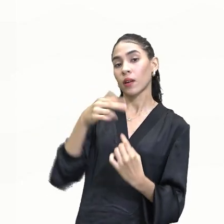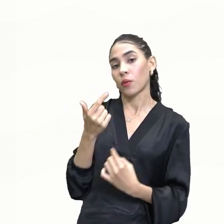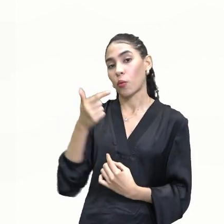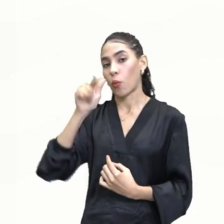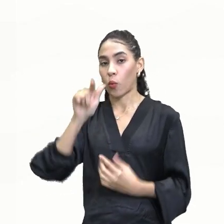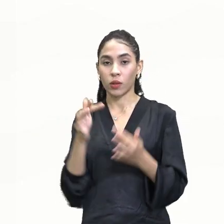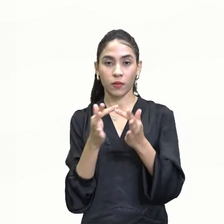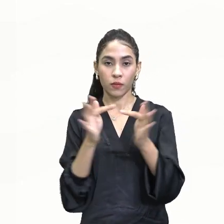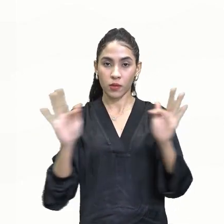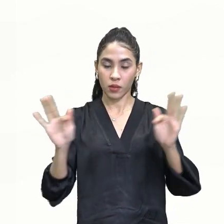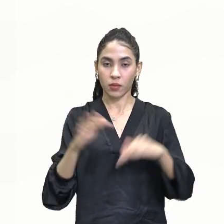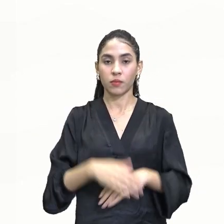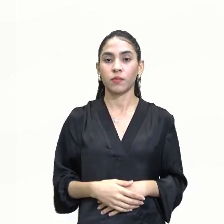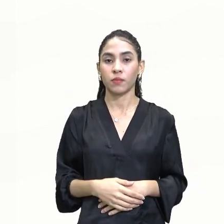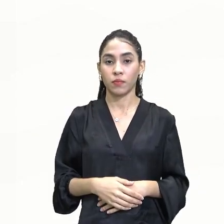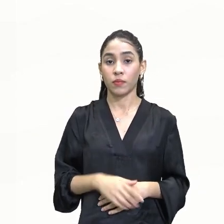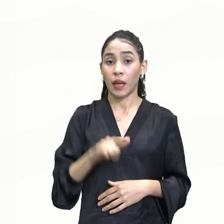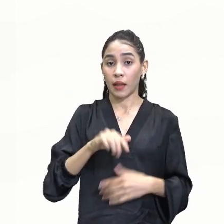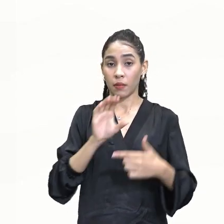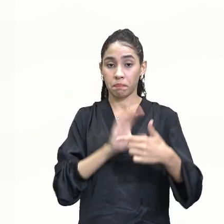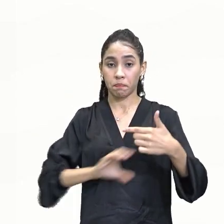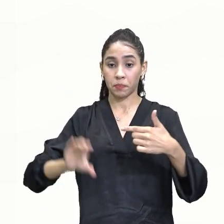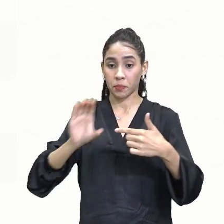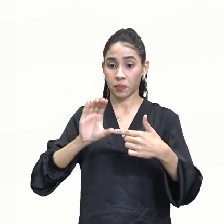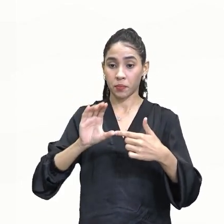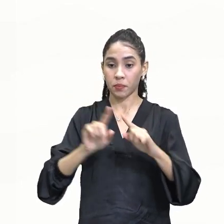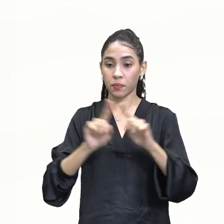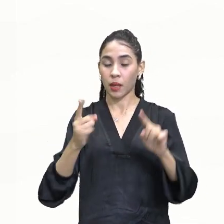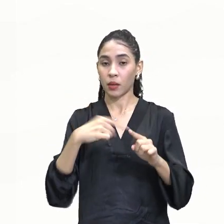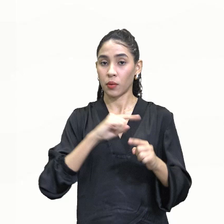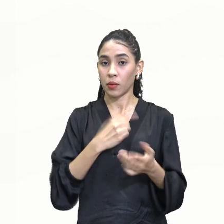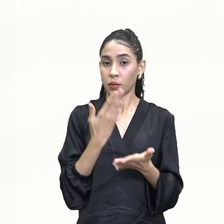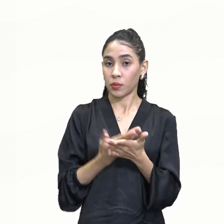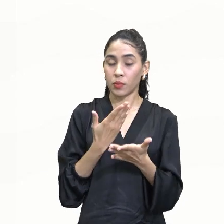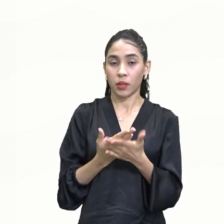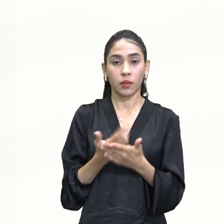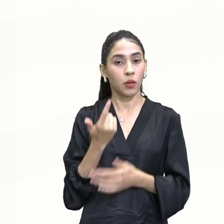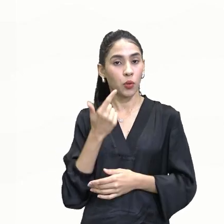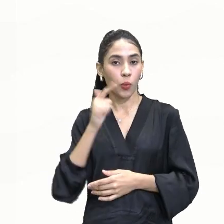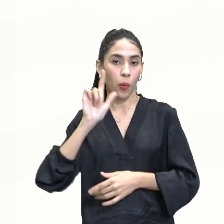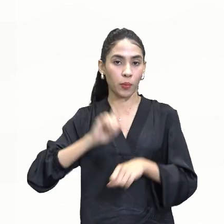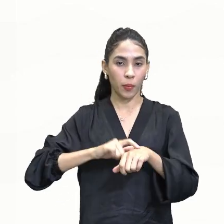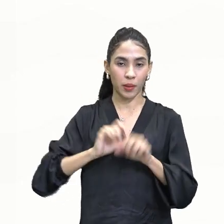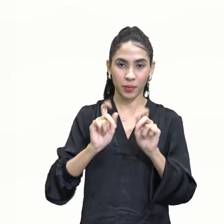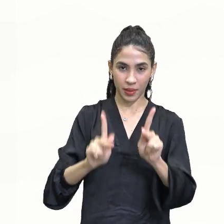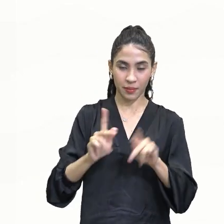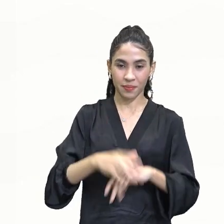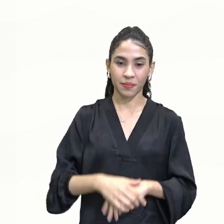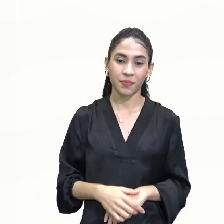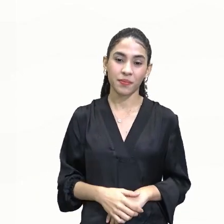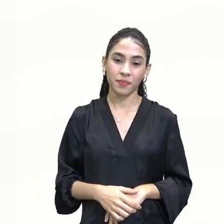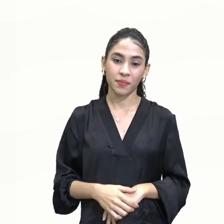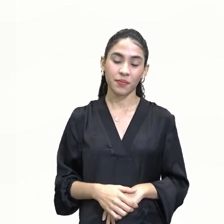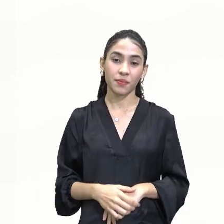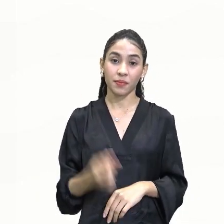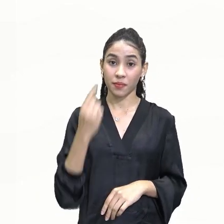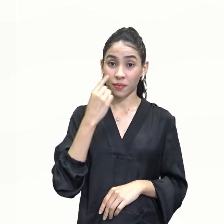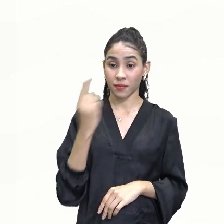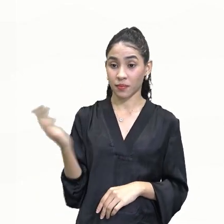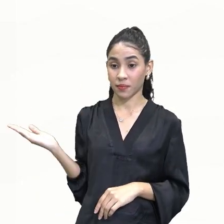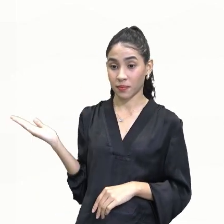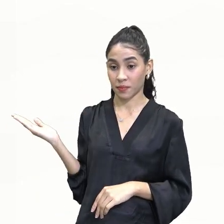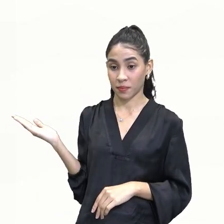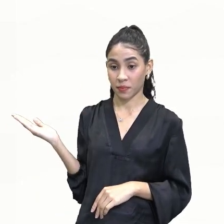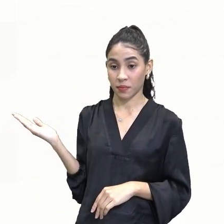outra função, que é a função cosseno, mas que nós vamos estudar em um outro momento, tudo bem? Olhando ainda aí